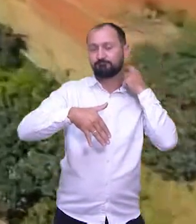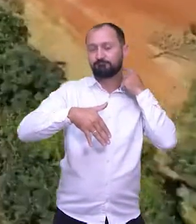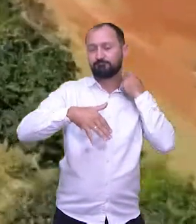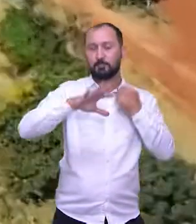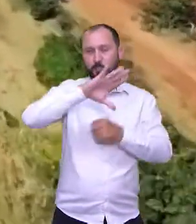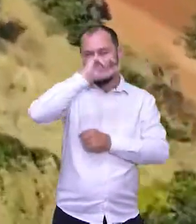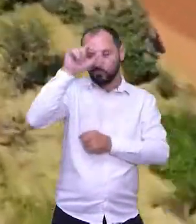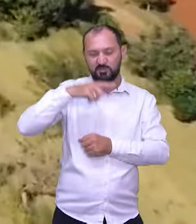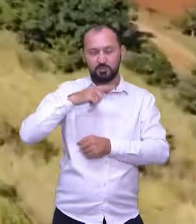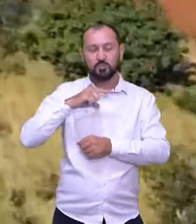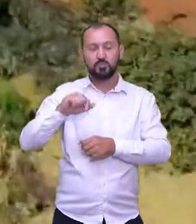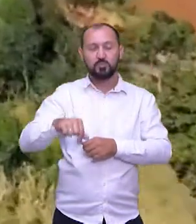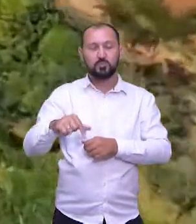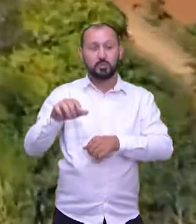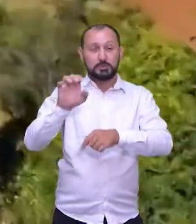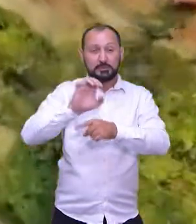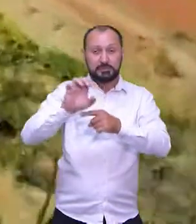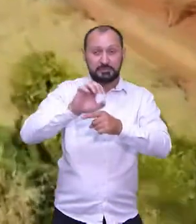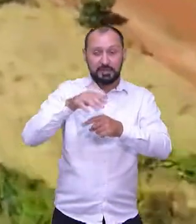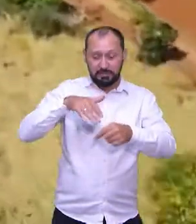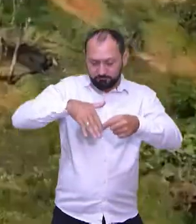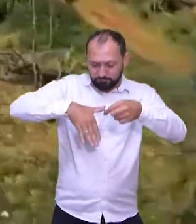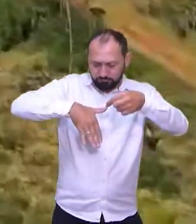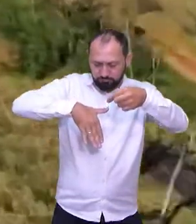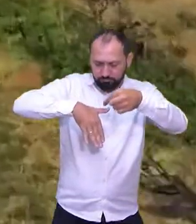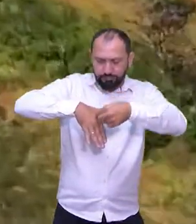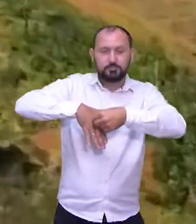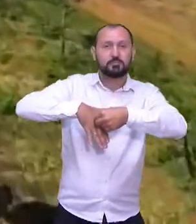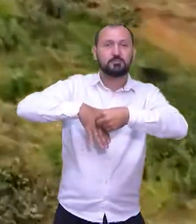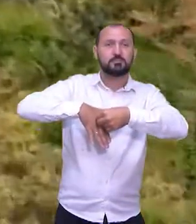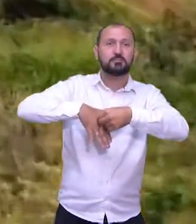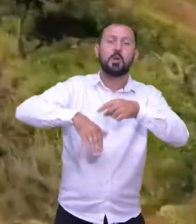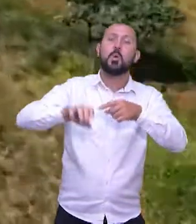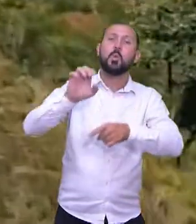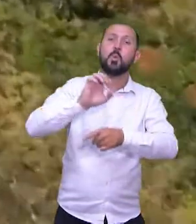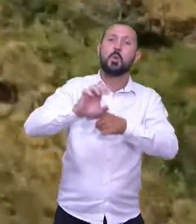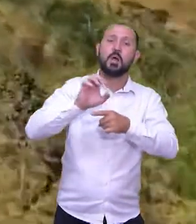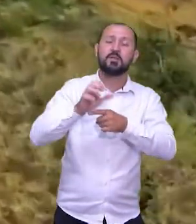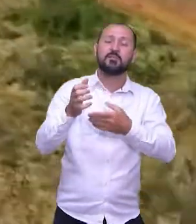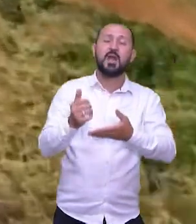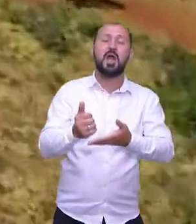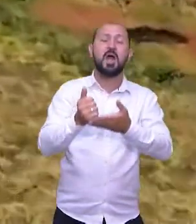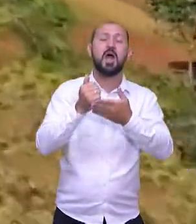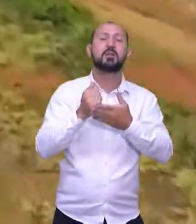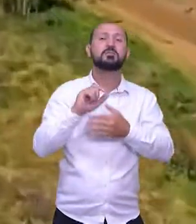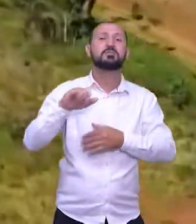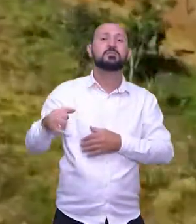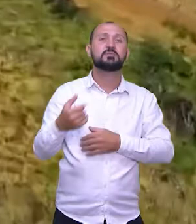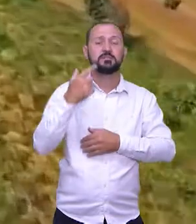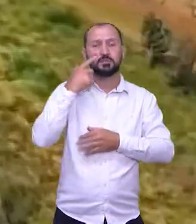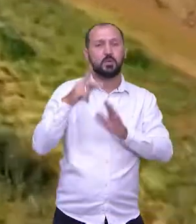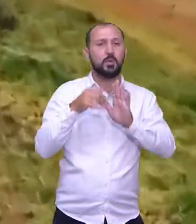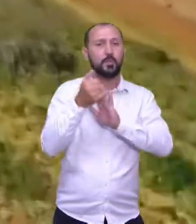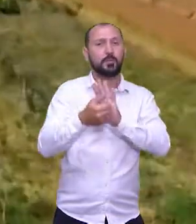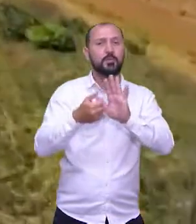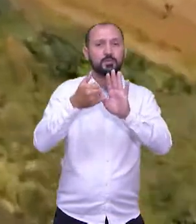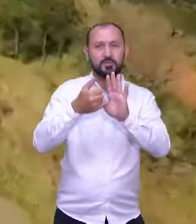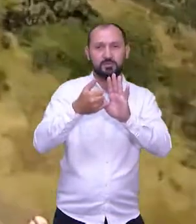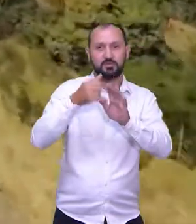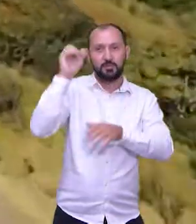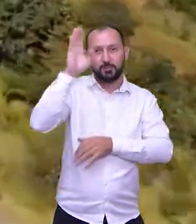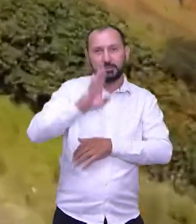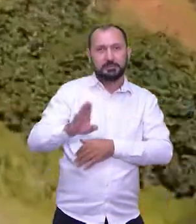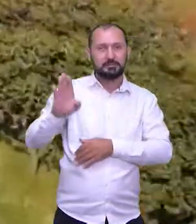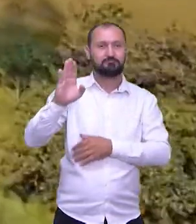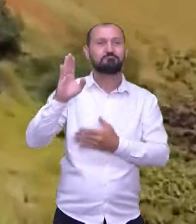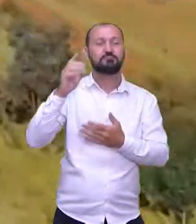Mato Grosso do Sul está no centro da rota bioceânica. É o estado que mais vai se beneficiar desse projeto